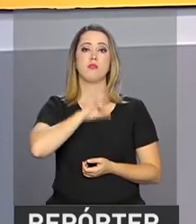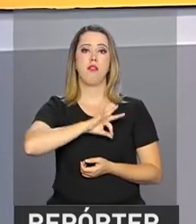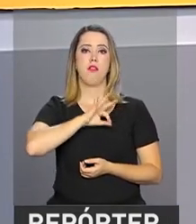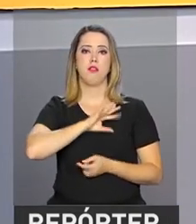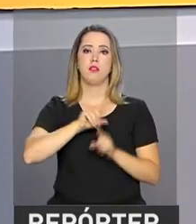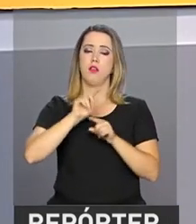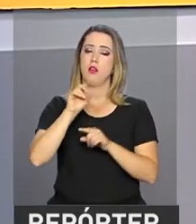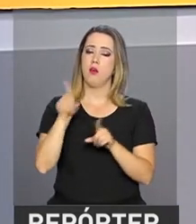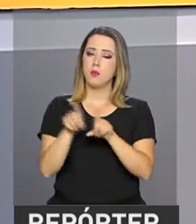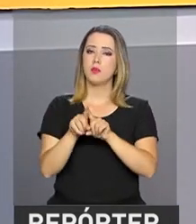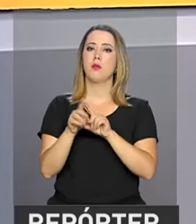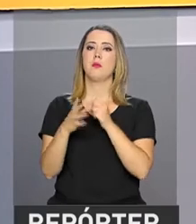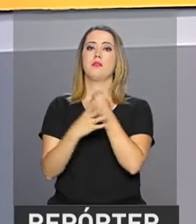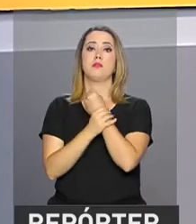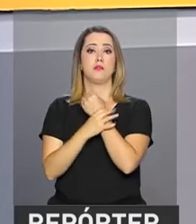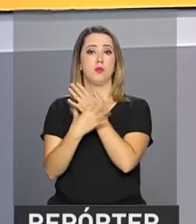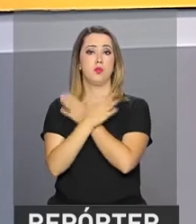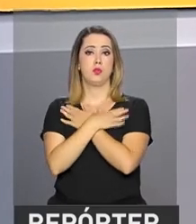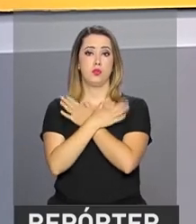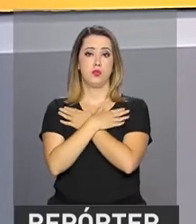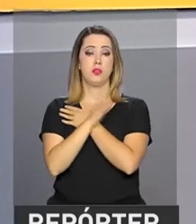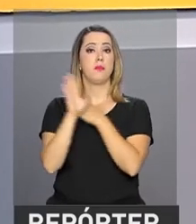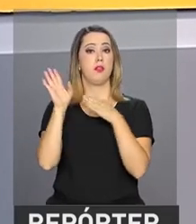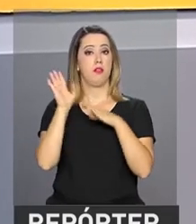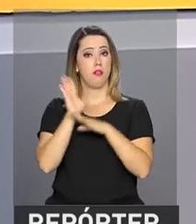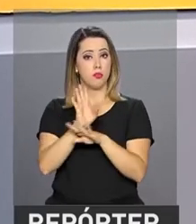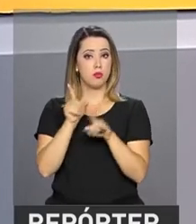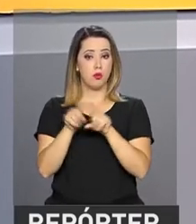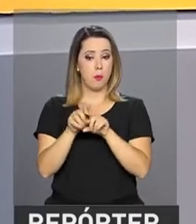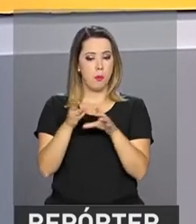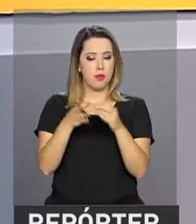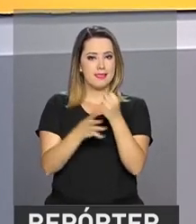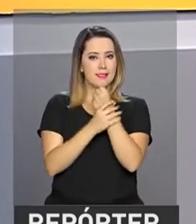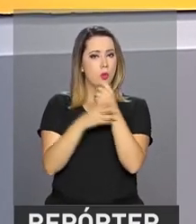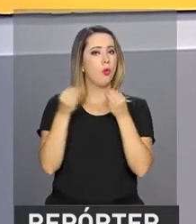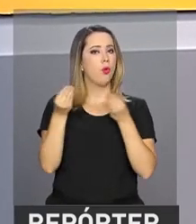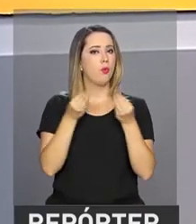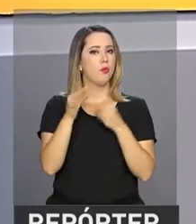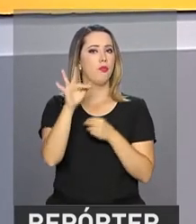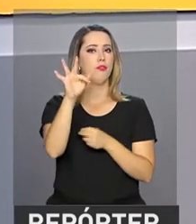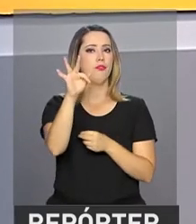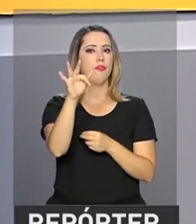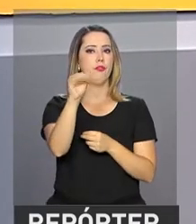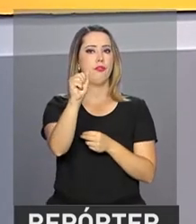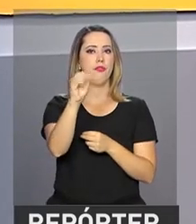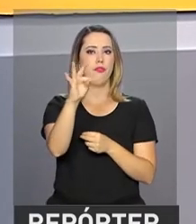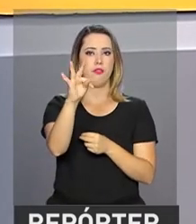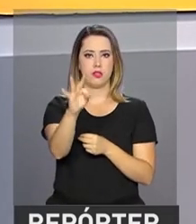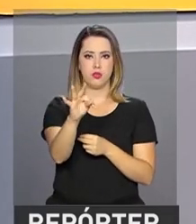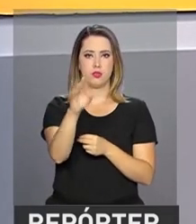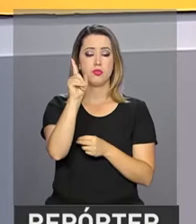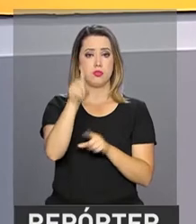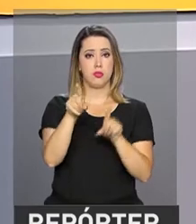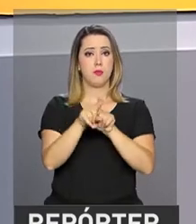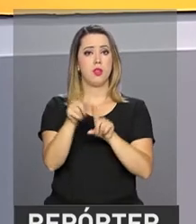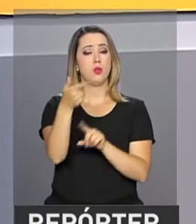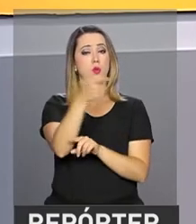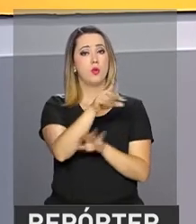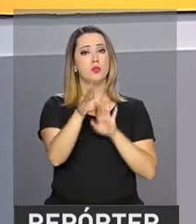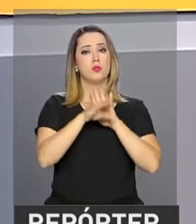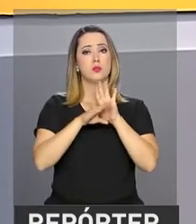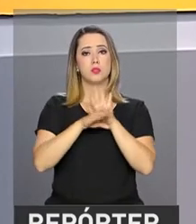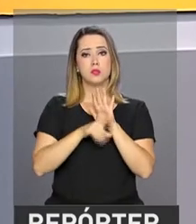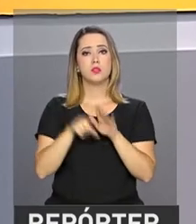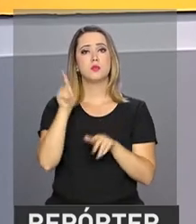dos benefícios garantidos por meio do Fundo de Amparo ao Trabalhador, o FAT. E um outro programa, ainda pouco conhecido dos